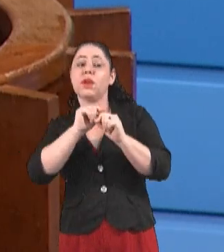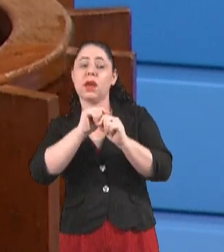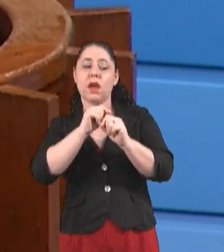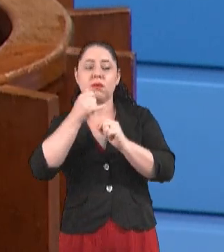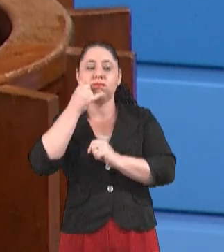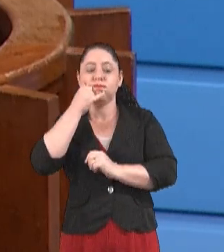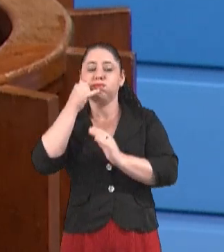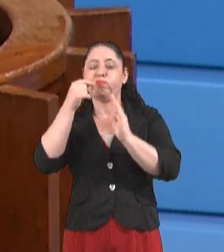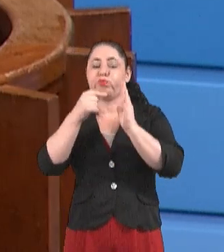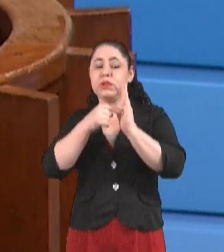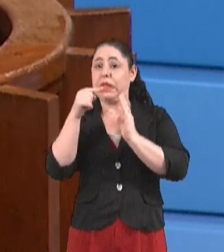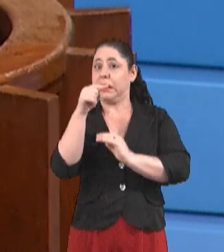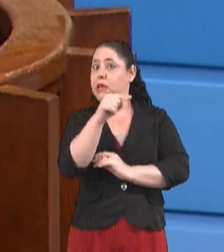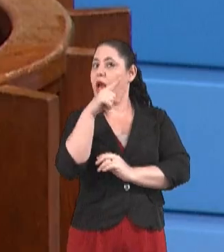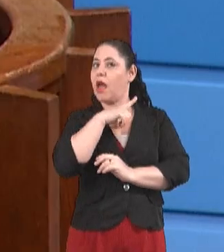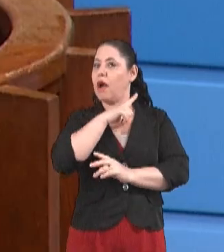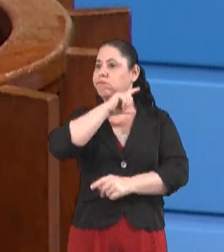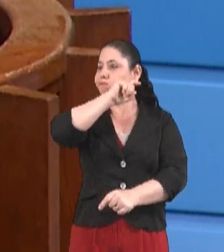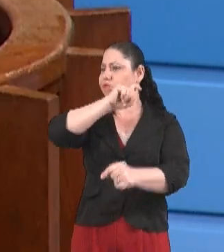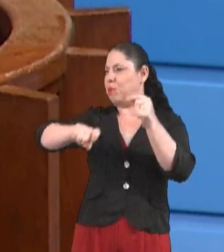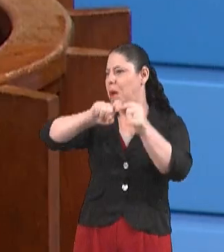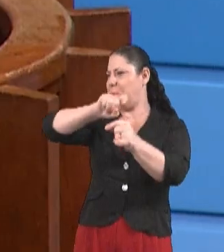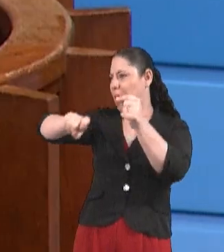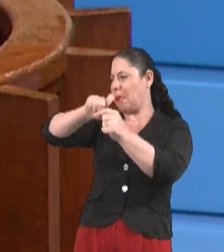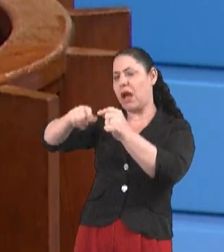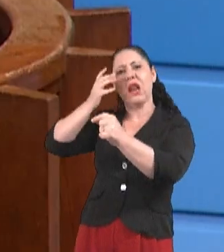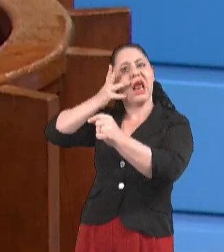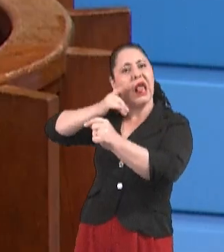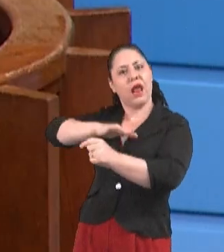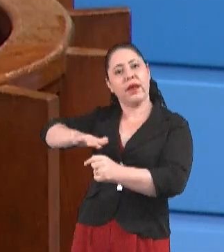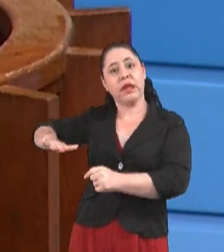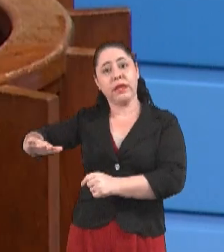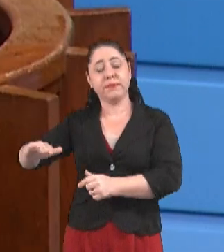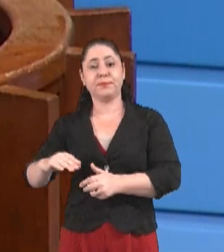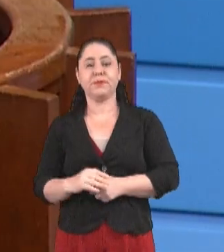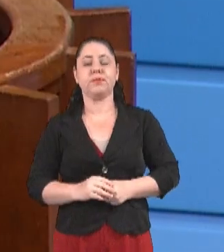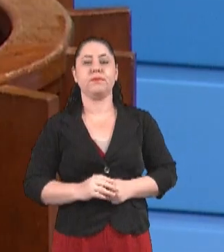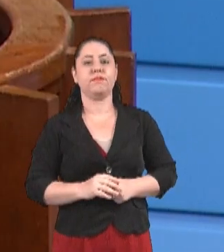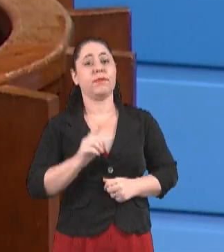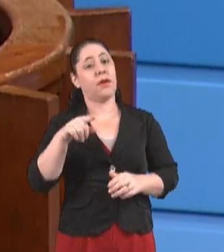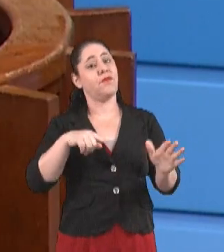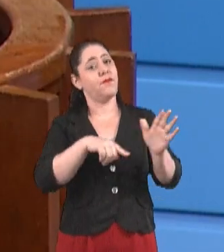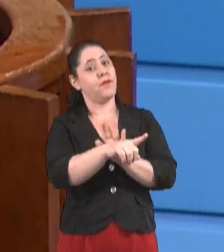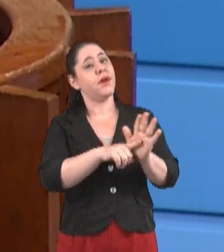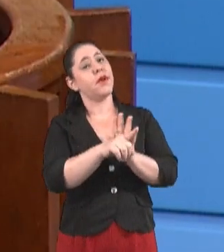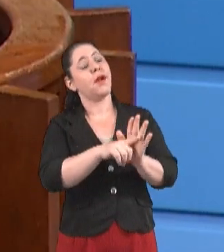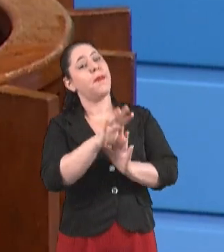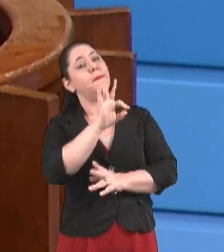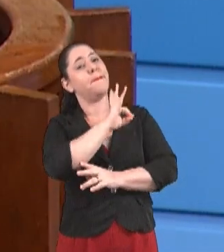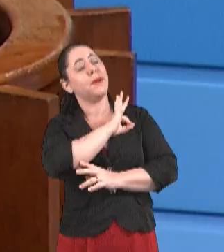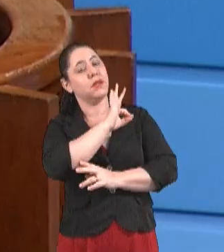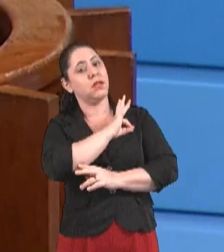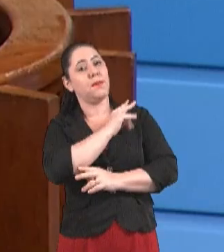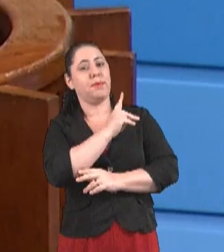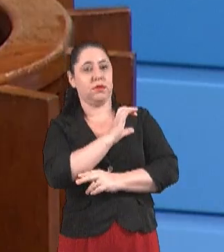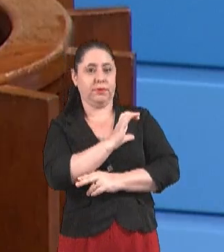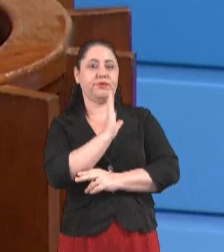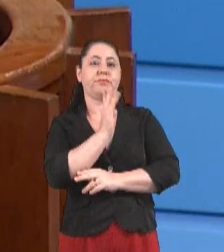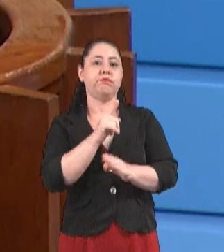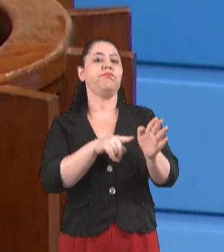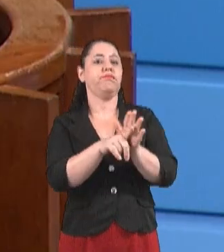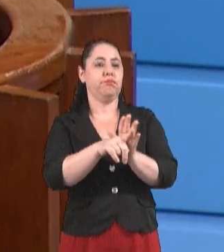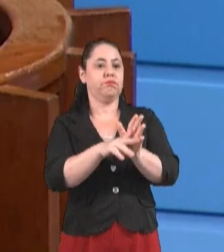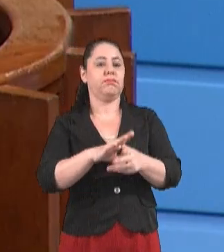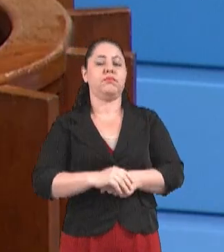de supostos abusos contra crianças. O caso é investigado pela Polícia Civil.